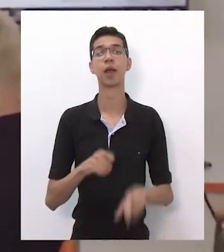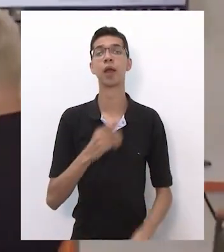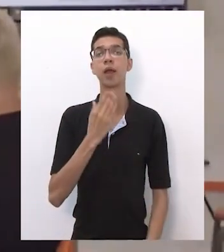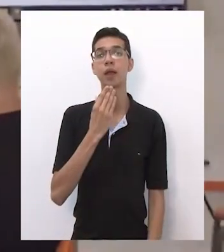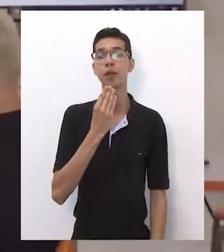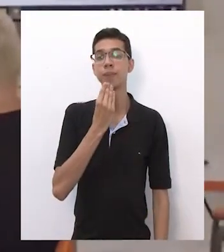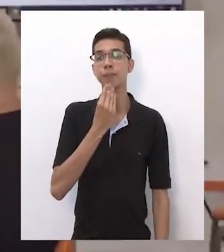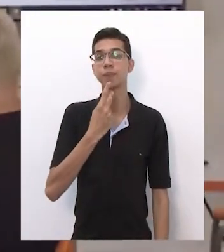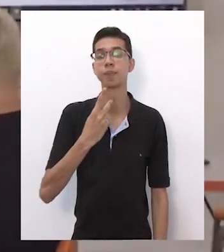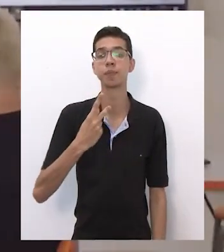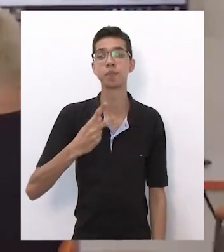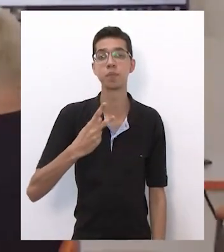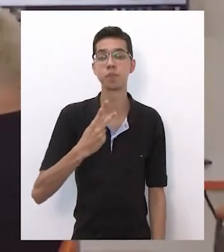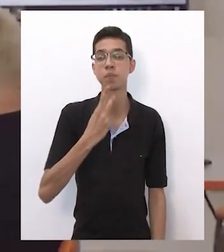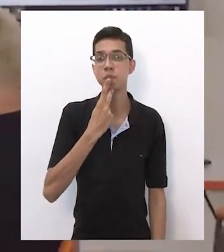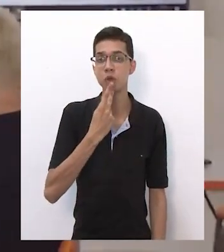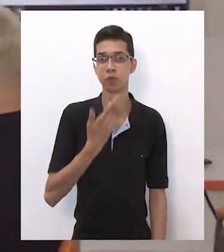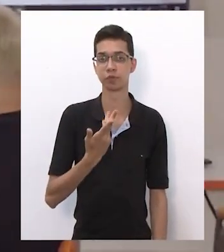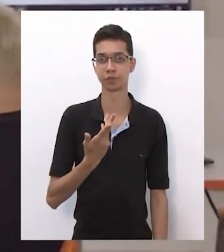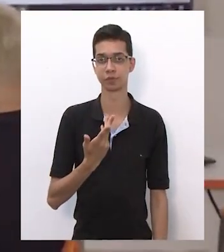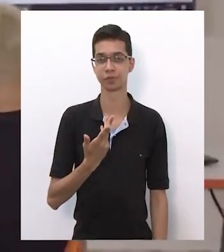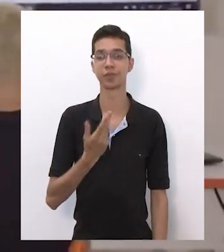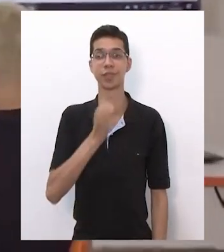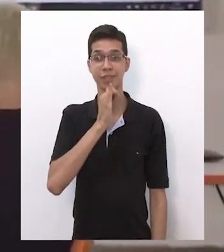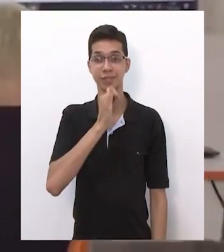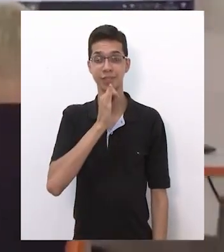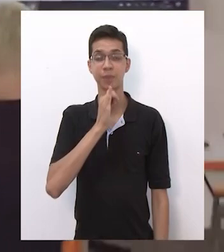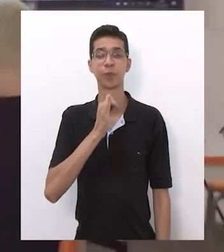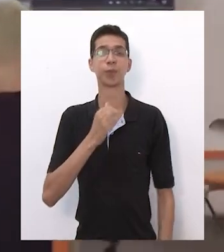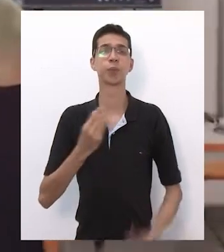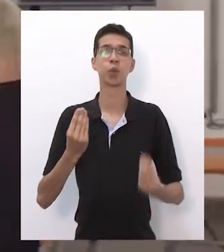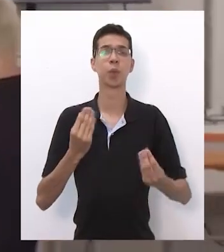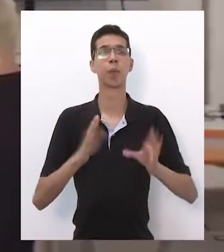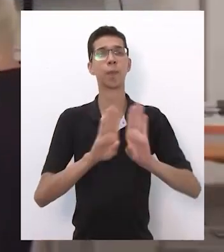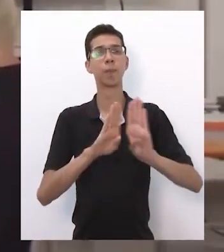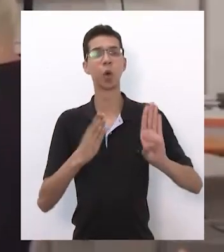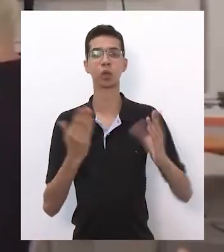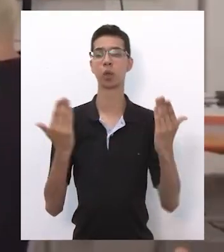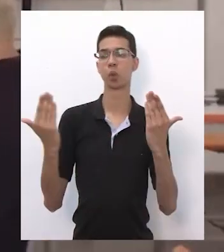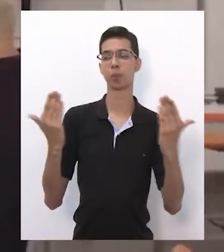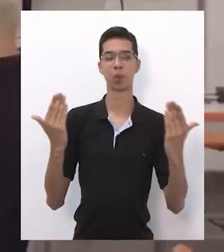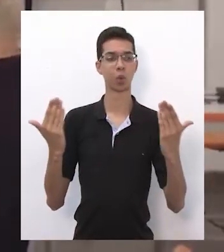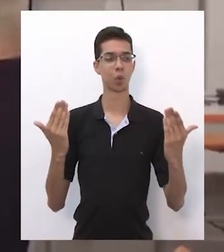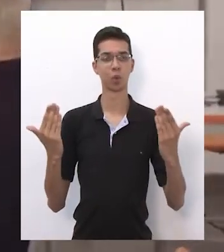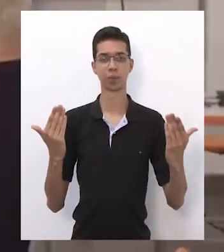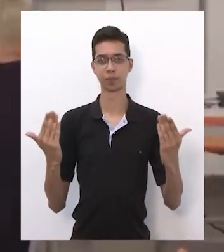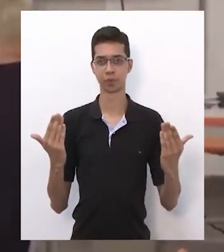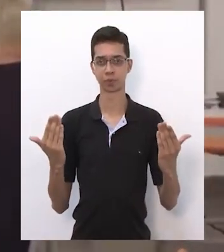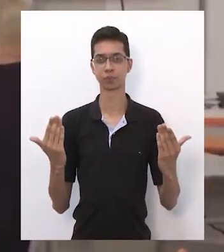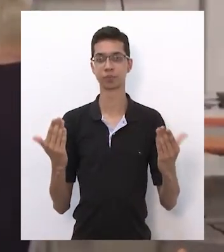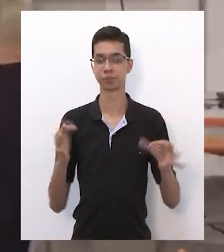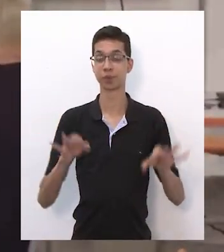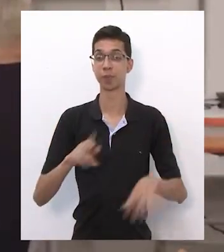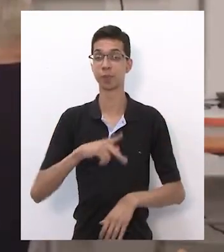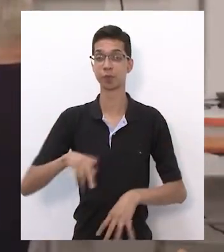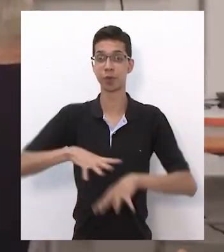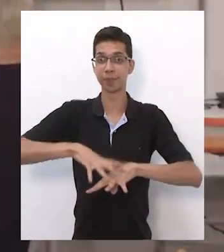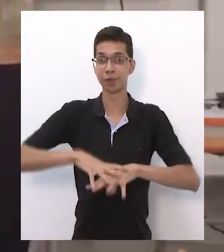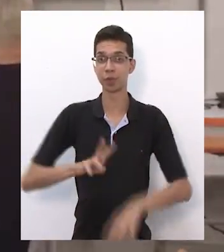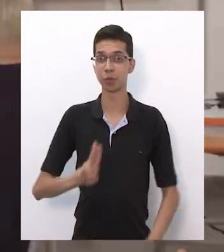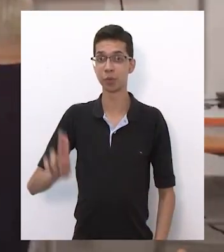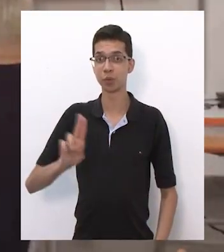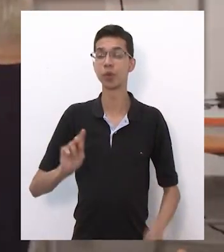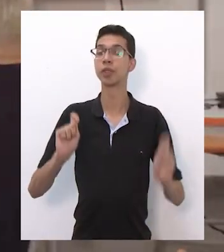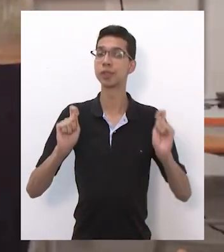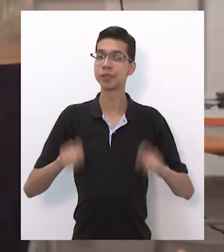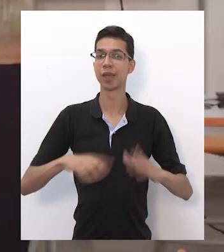casa, qual que seria uma porta numa proporção mais adequada? Então o professor que tem que trabalhar a proporção, ele já pode usar isso como um